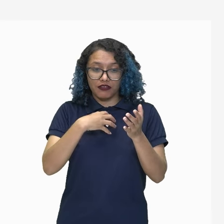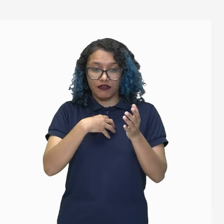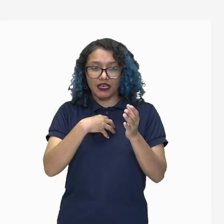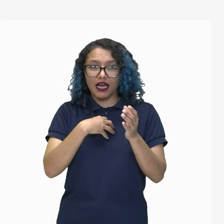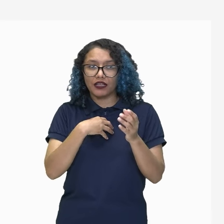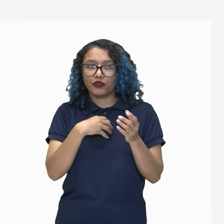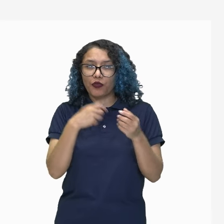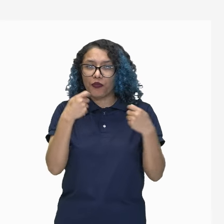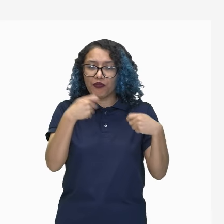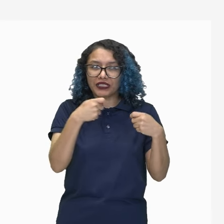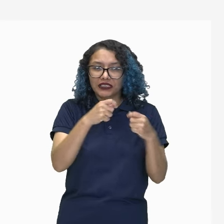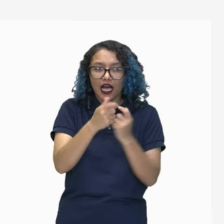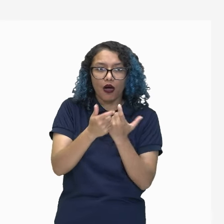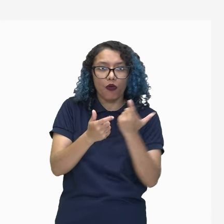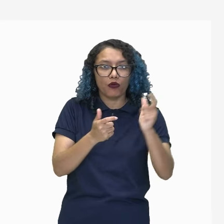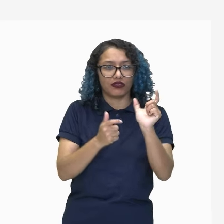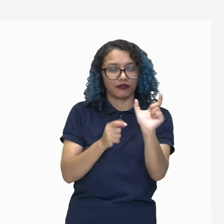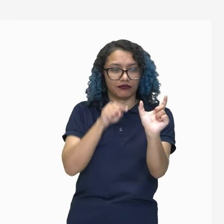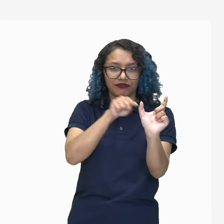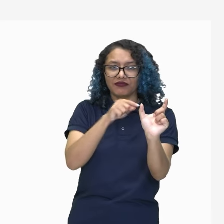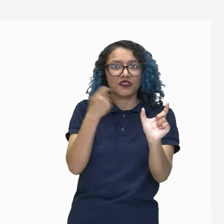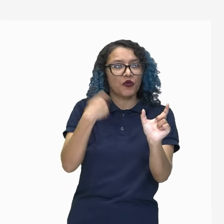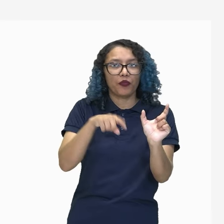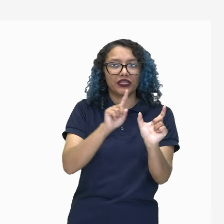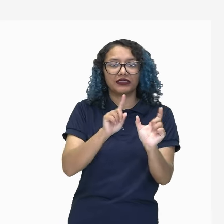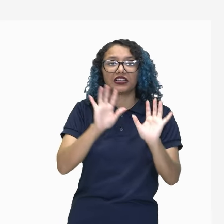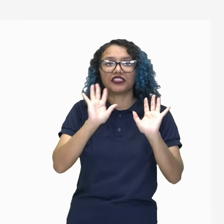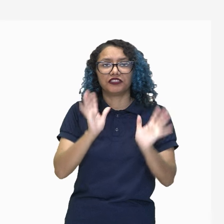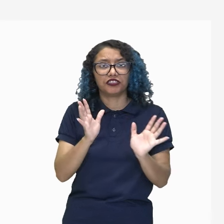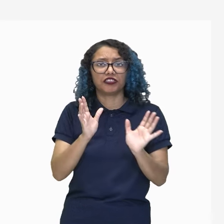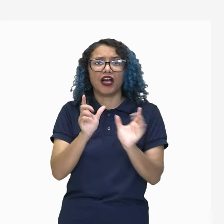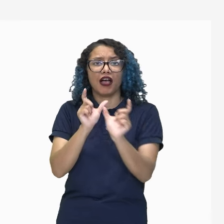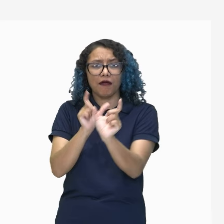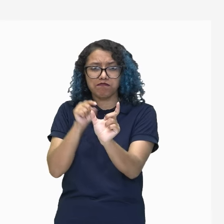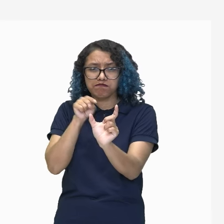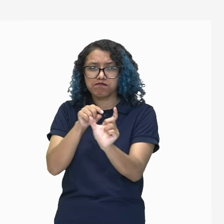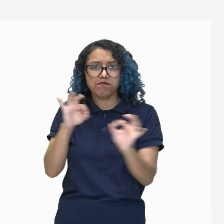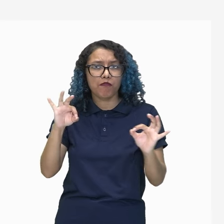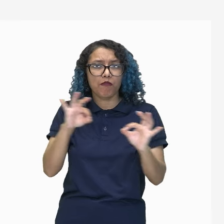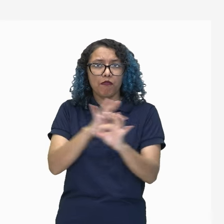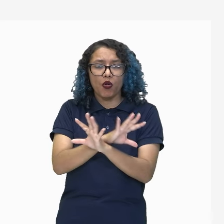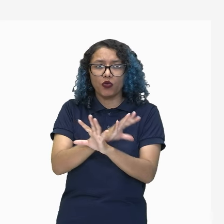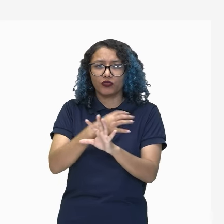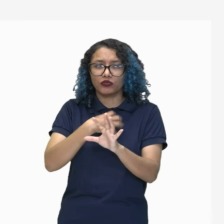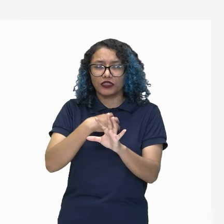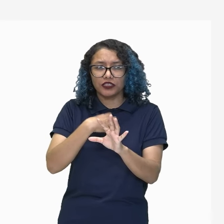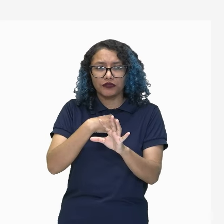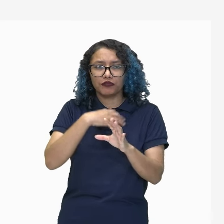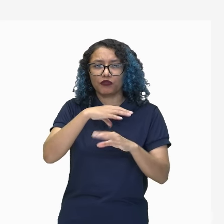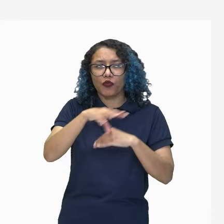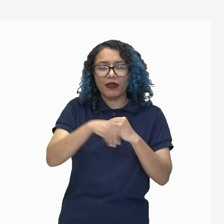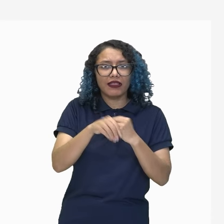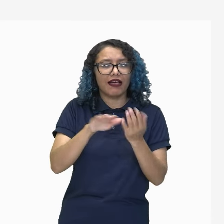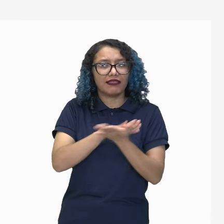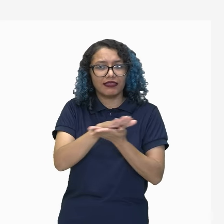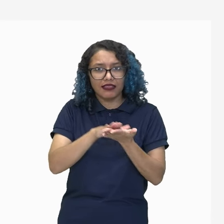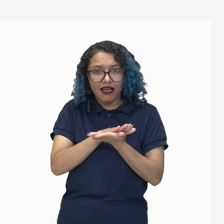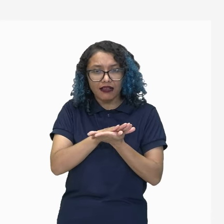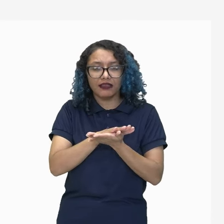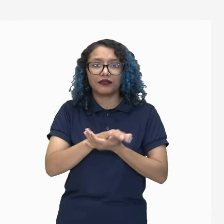termo. Ele se basta, tá? E aí a gente usa como essa siglazinha, né? VI, verbo